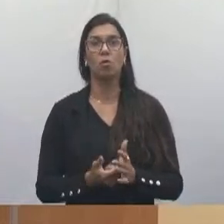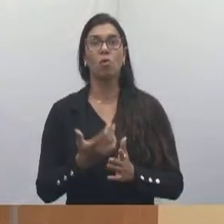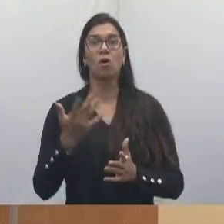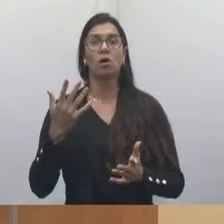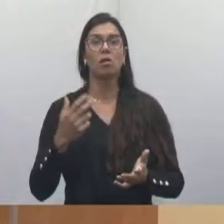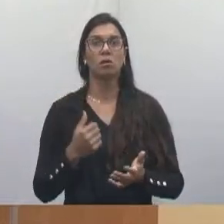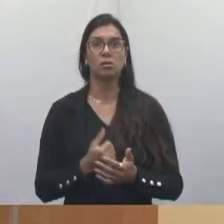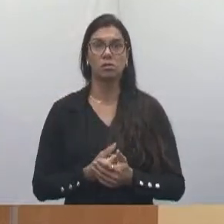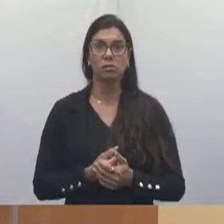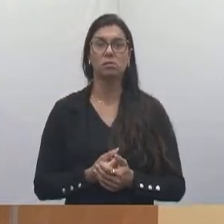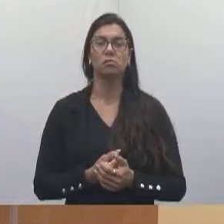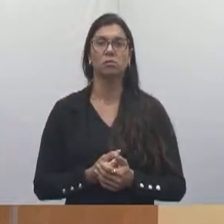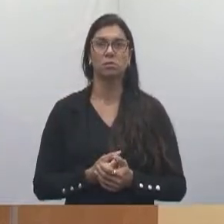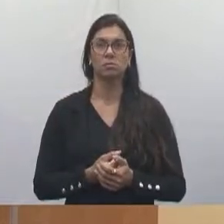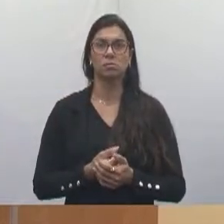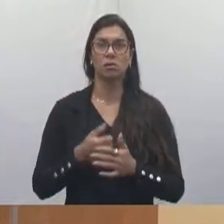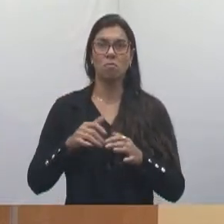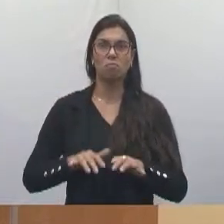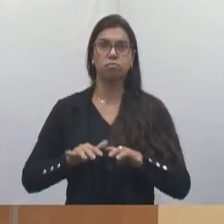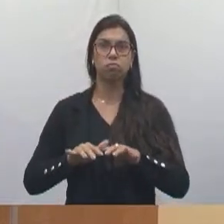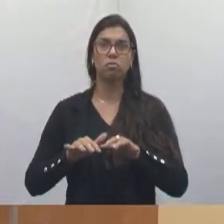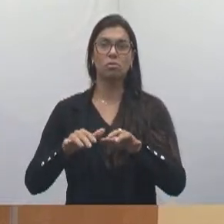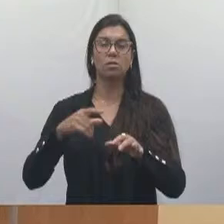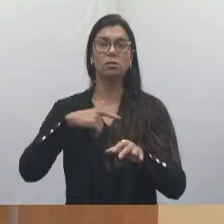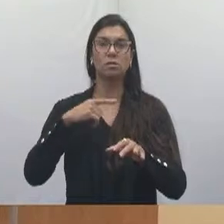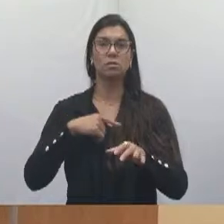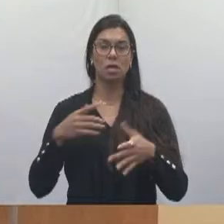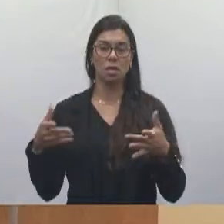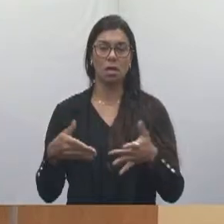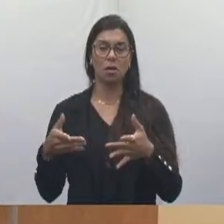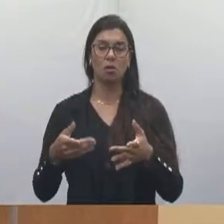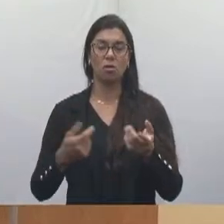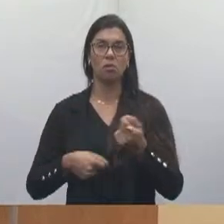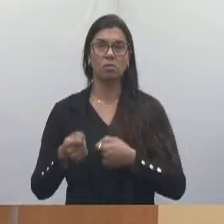Qual os protestos que tem agora nessa administração?